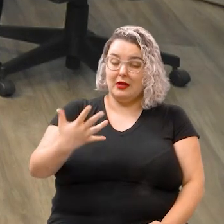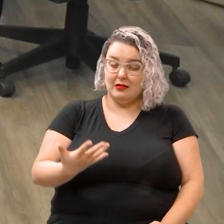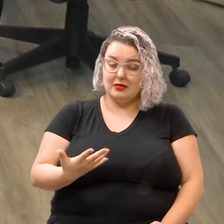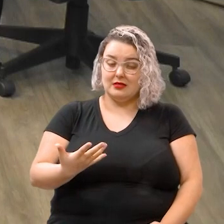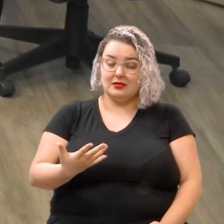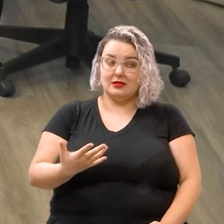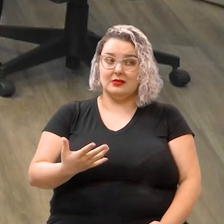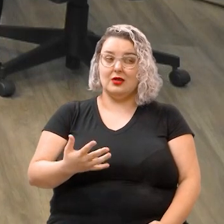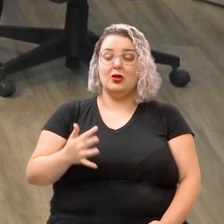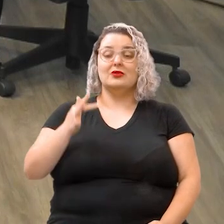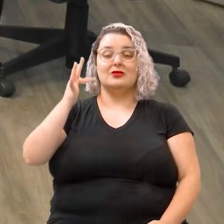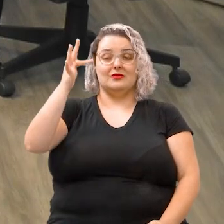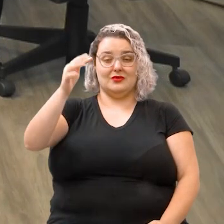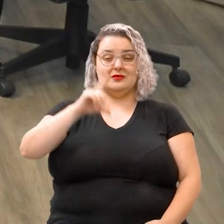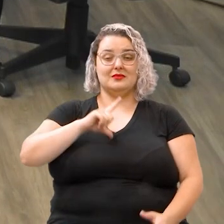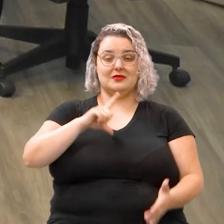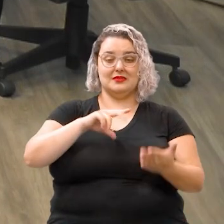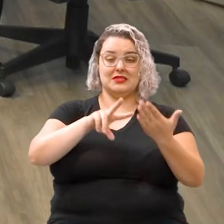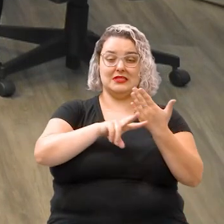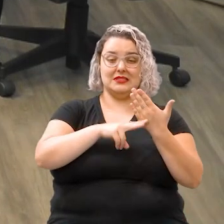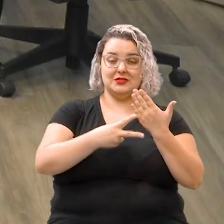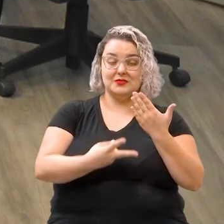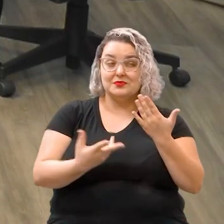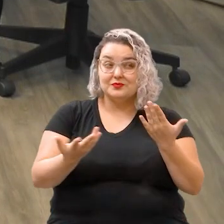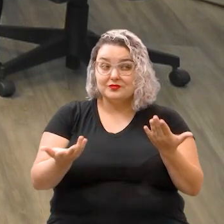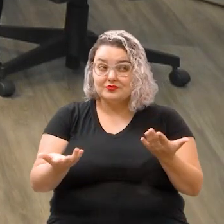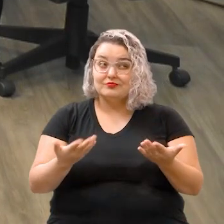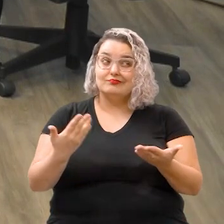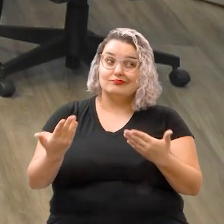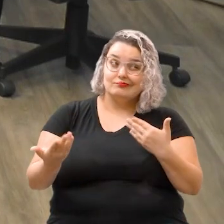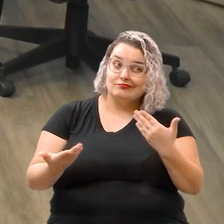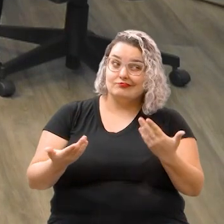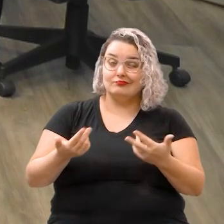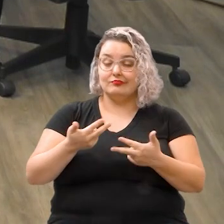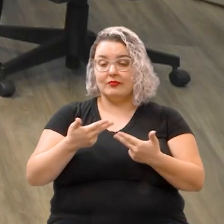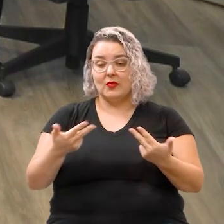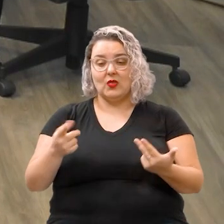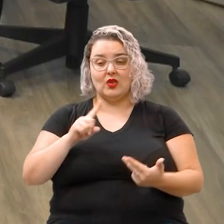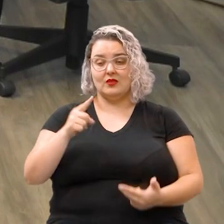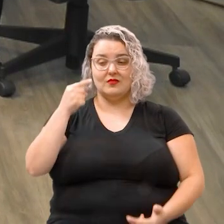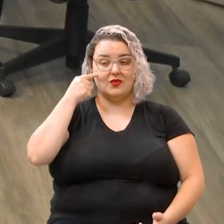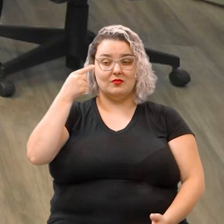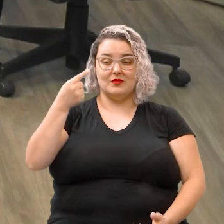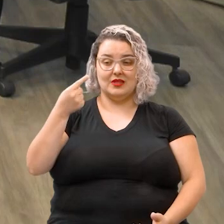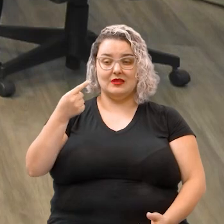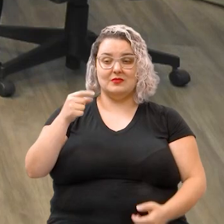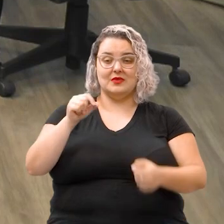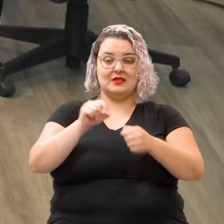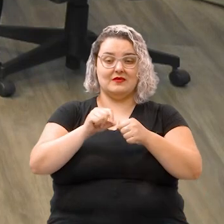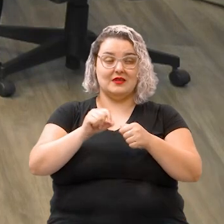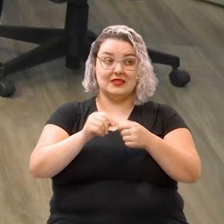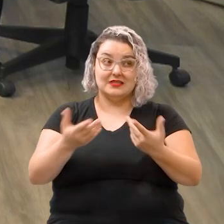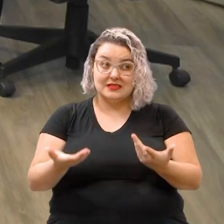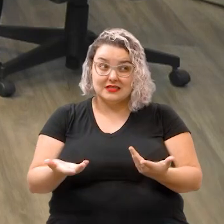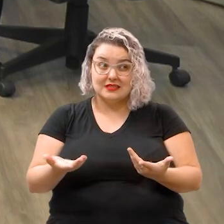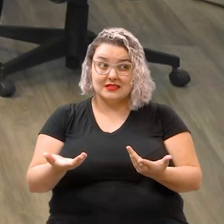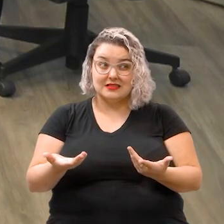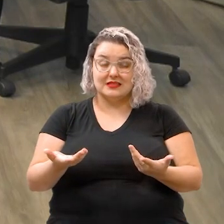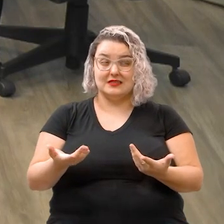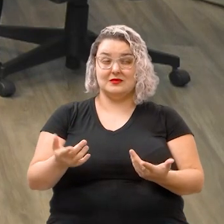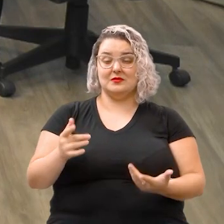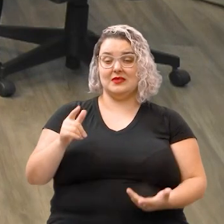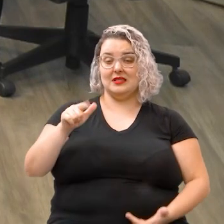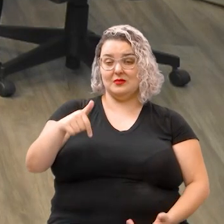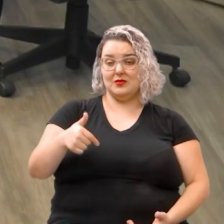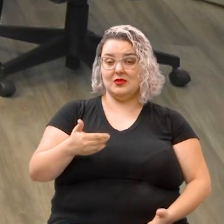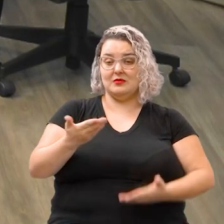futuro, as consequências, talvez, de algo que não foi muito bem pensado para se fazer, ou depois para